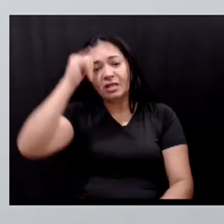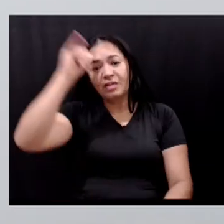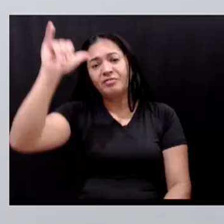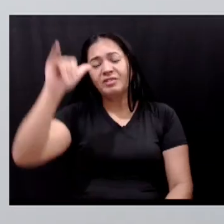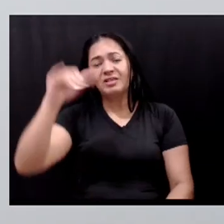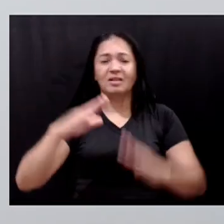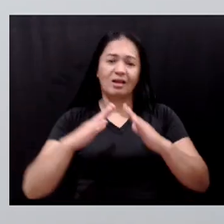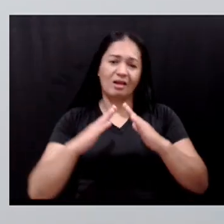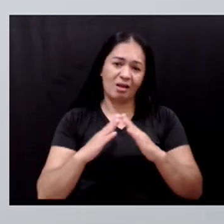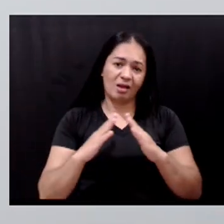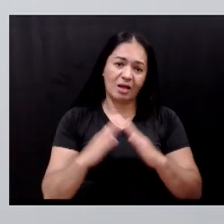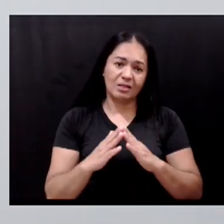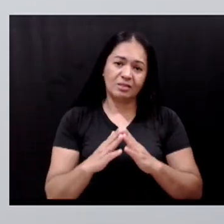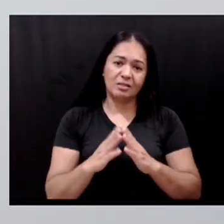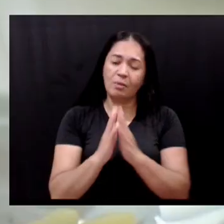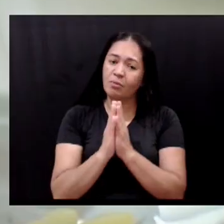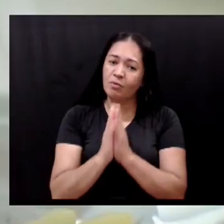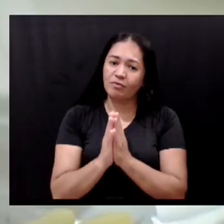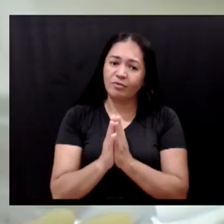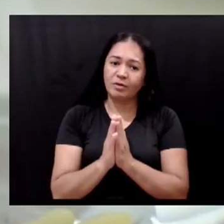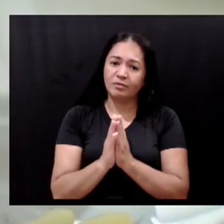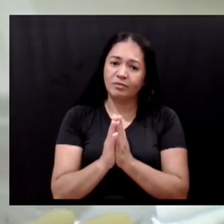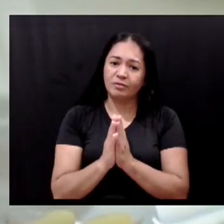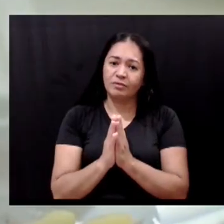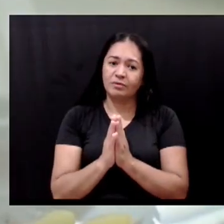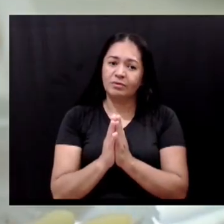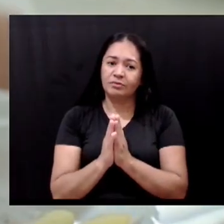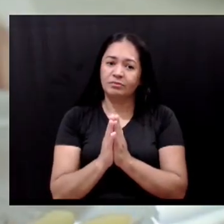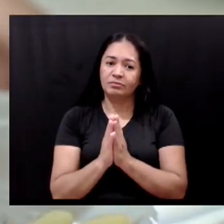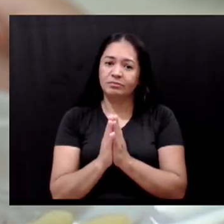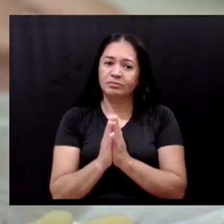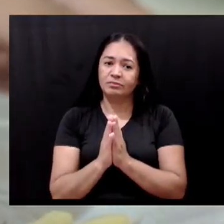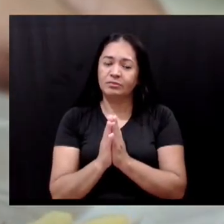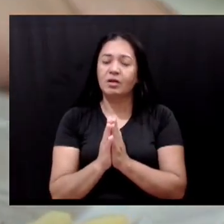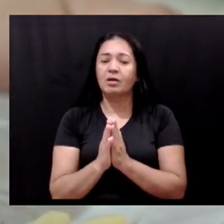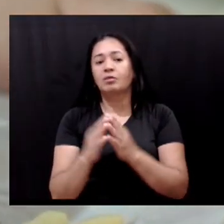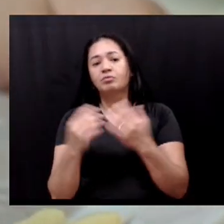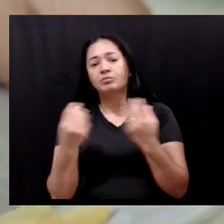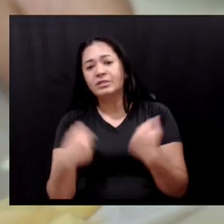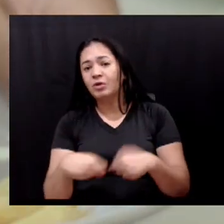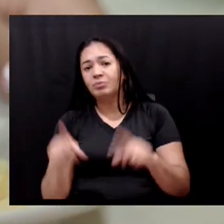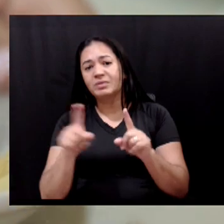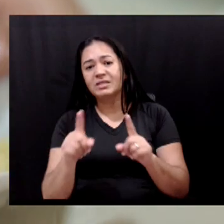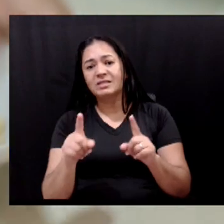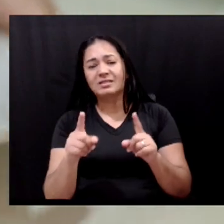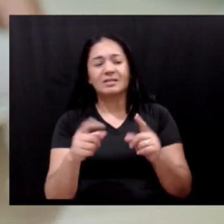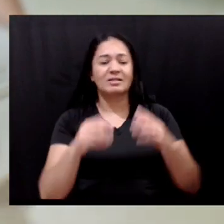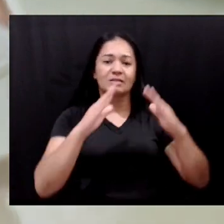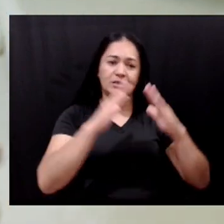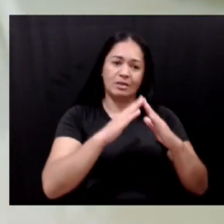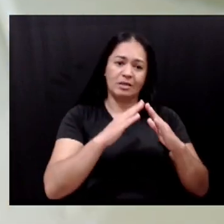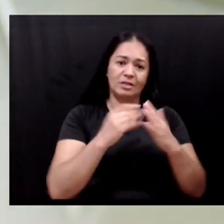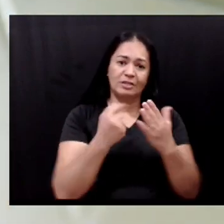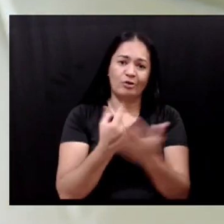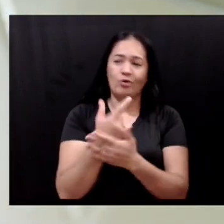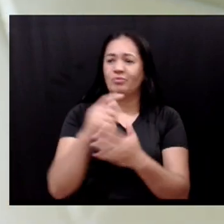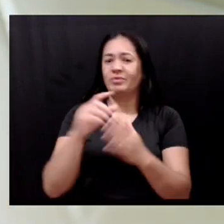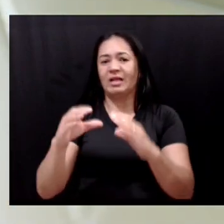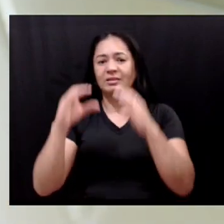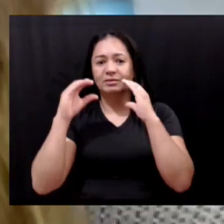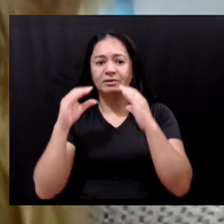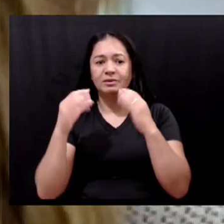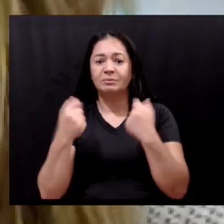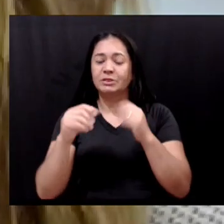gente, não tem que ter a dispensa, né? Então nosso carrinho do supermercado tem que ter um cuidado redobrado do que a gente coloca em